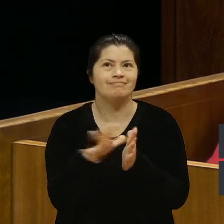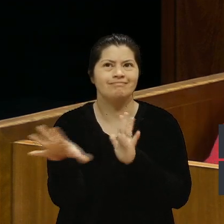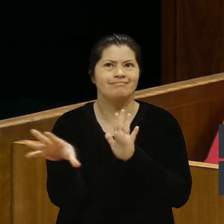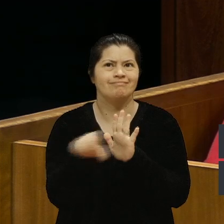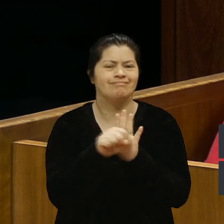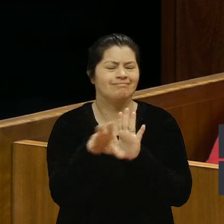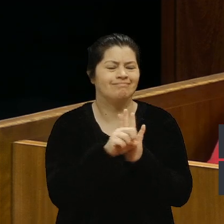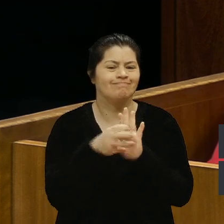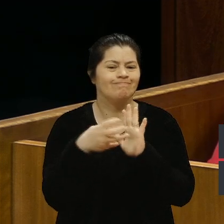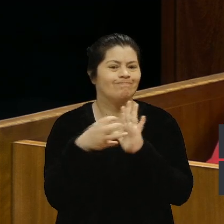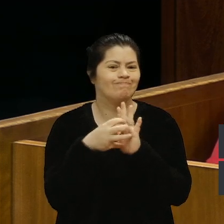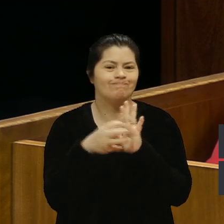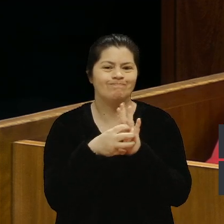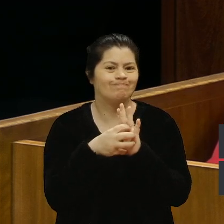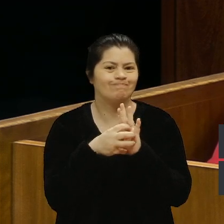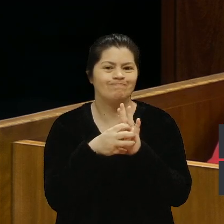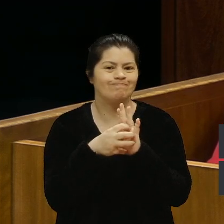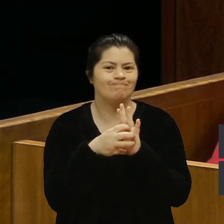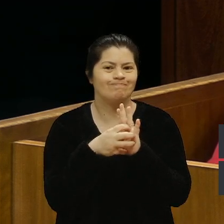partido,